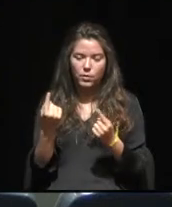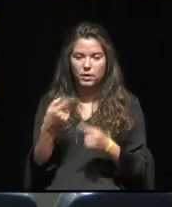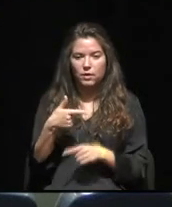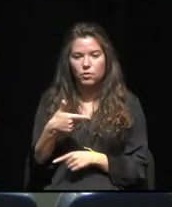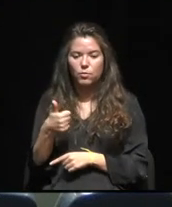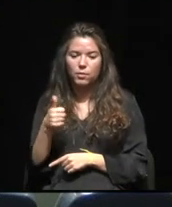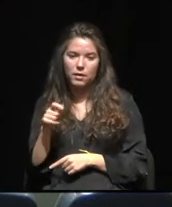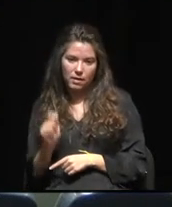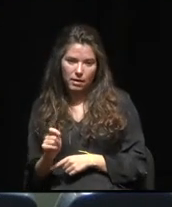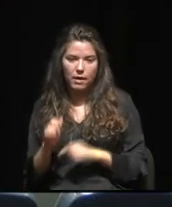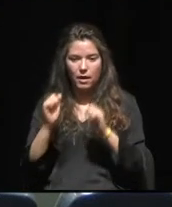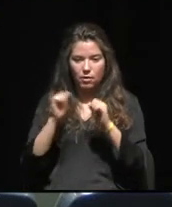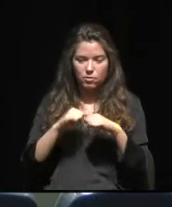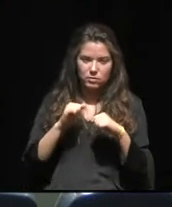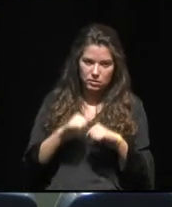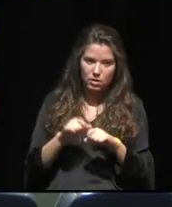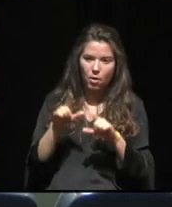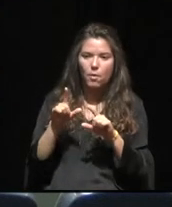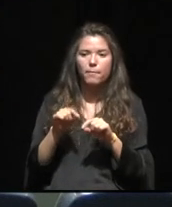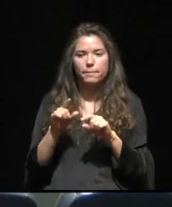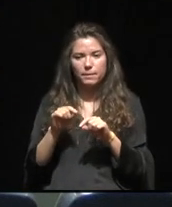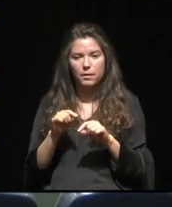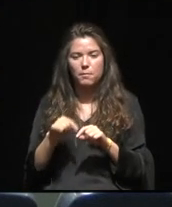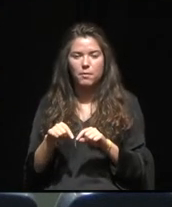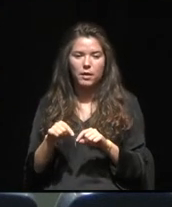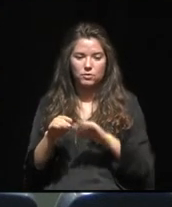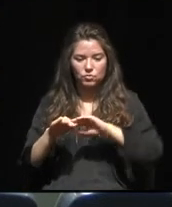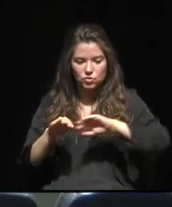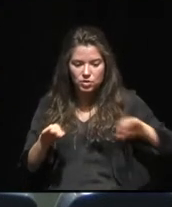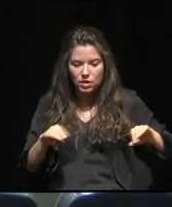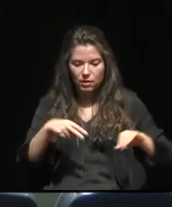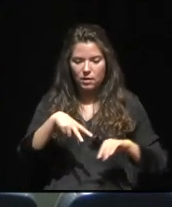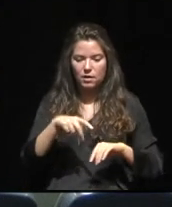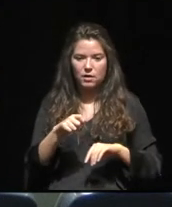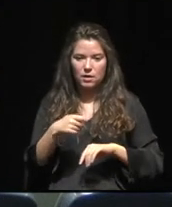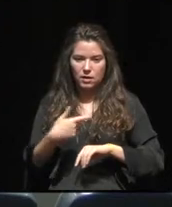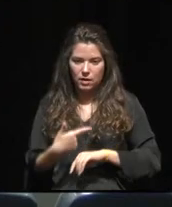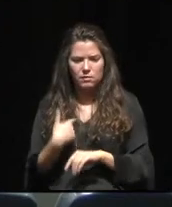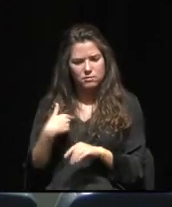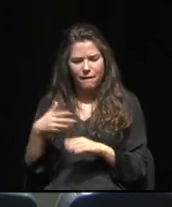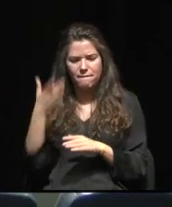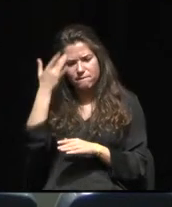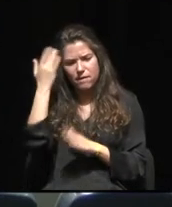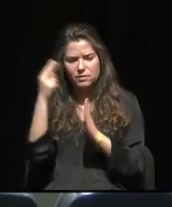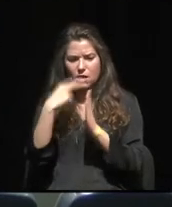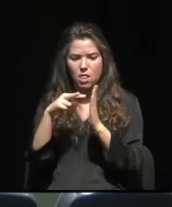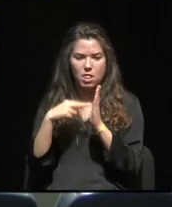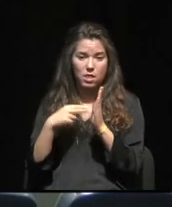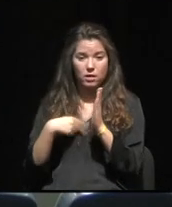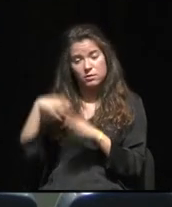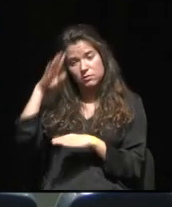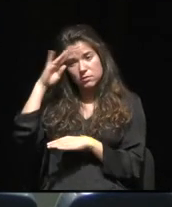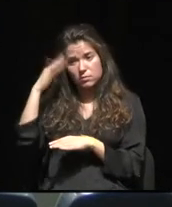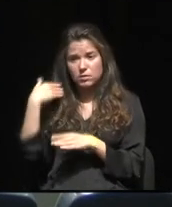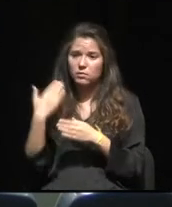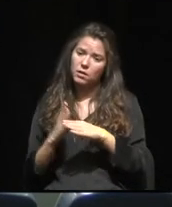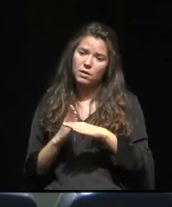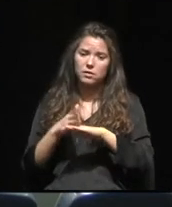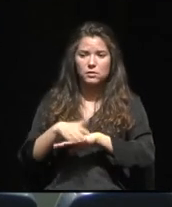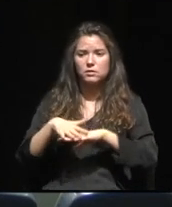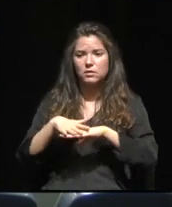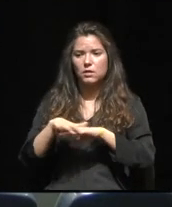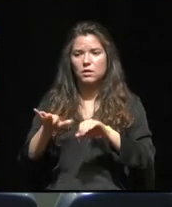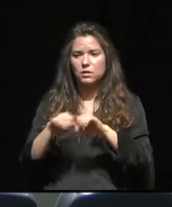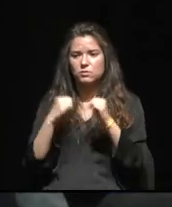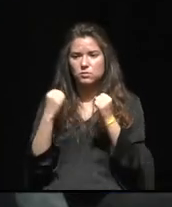de esquerda deputados coordenação e mesmo artigos no esquerda net que são muito facilmente consultáveis Eu imagino que ten acesso à redes sociais